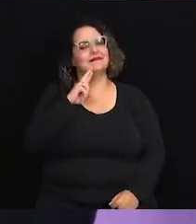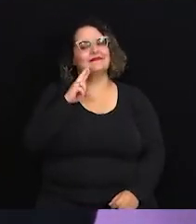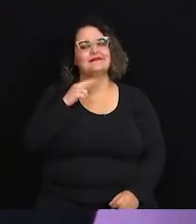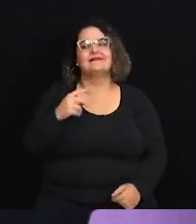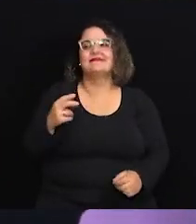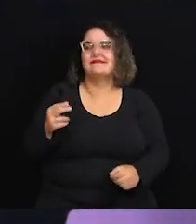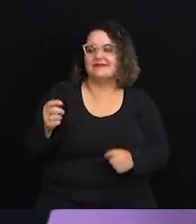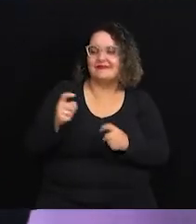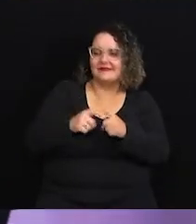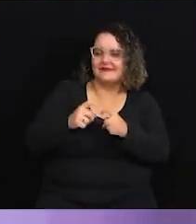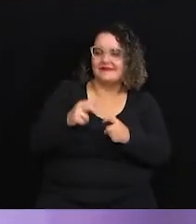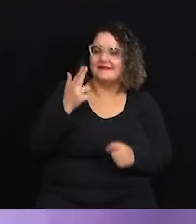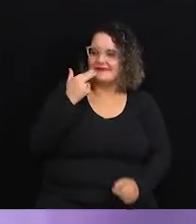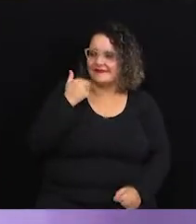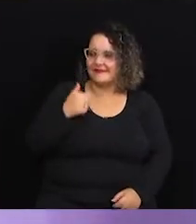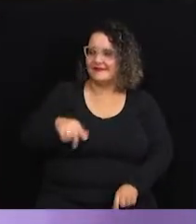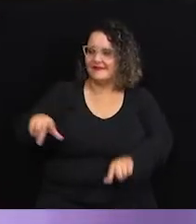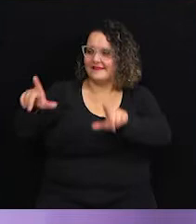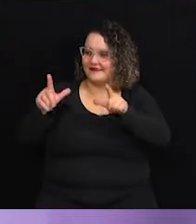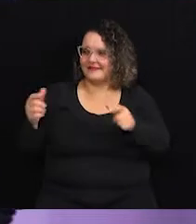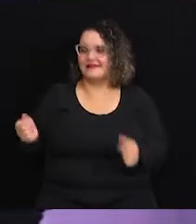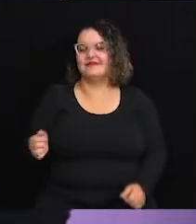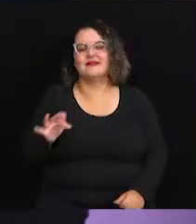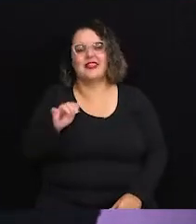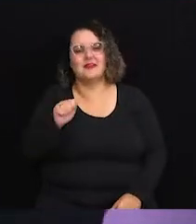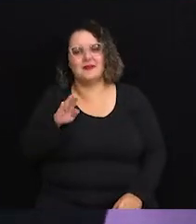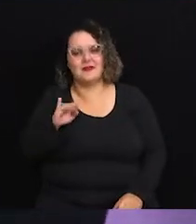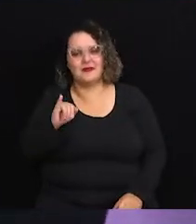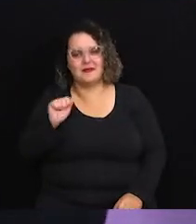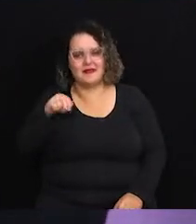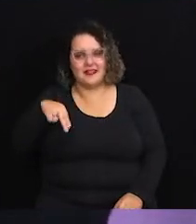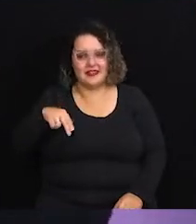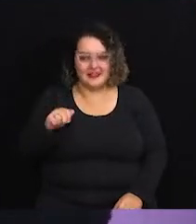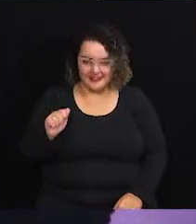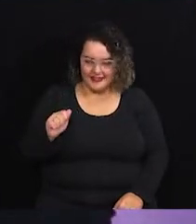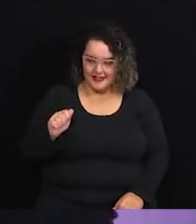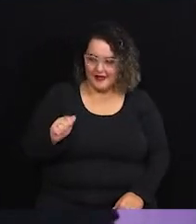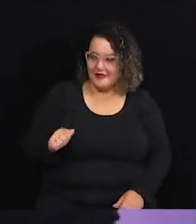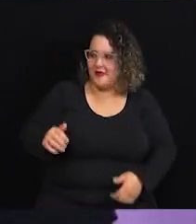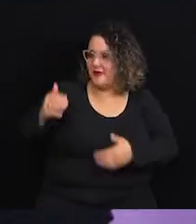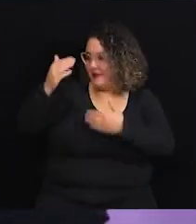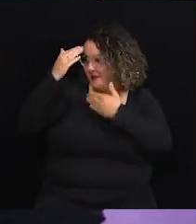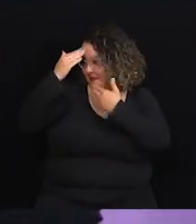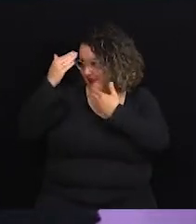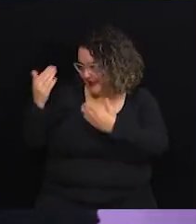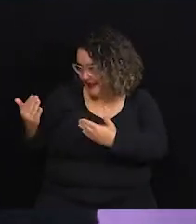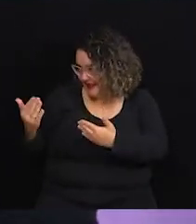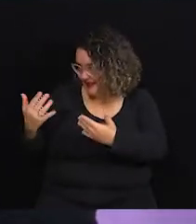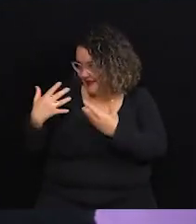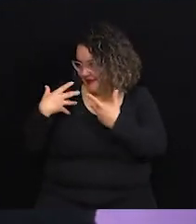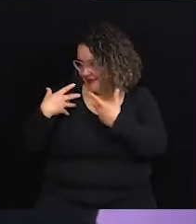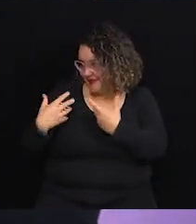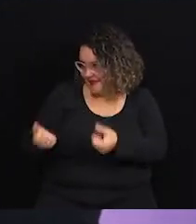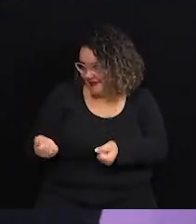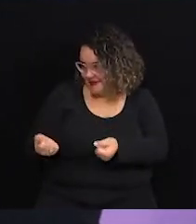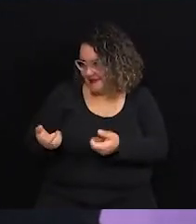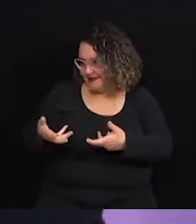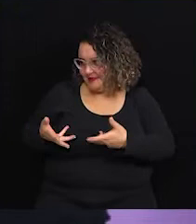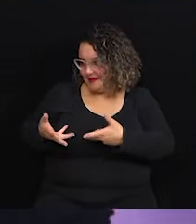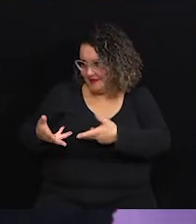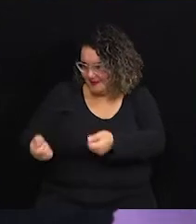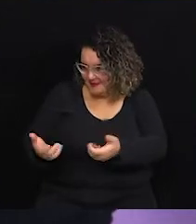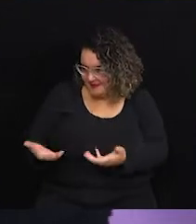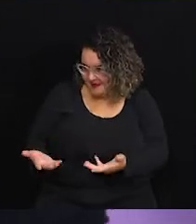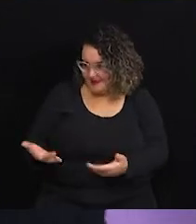só, é a nutricionista que está aqui na tela comigo, é a Fabiana Cortellini. Fabiana, muito obrigada por aceitar o nosso